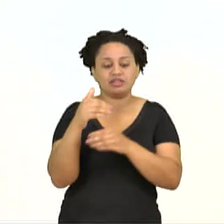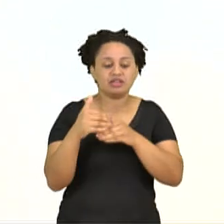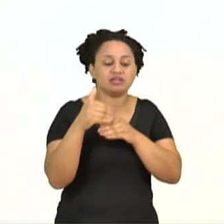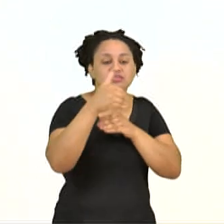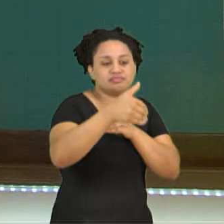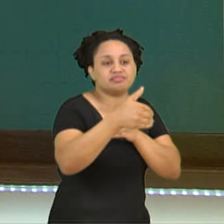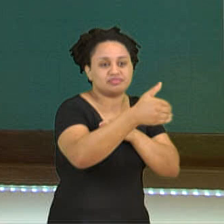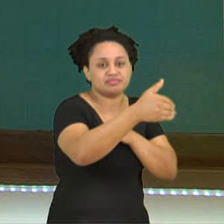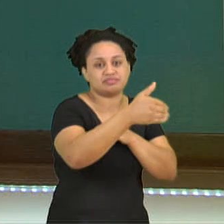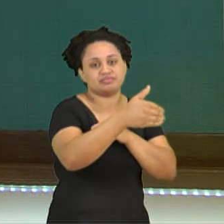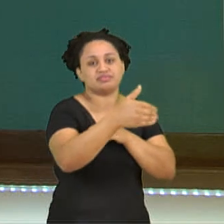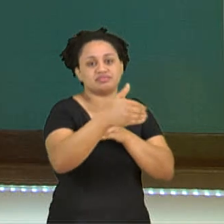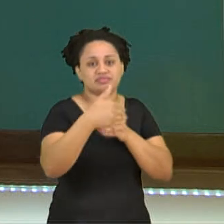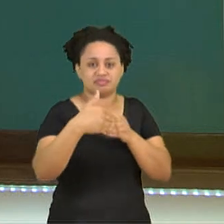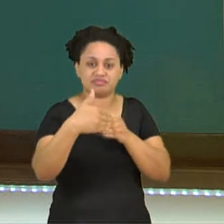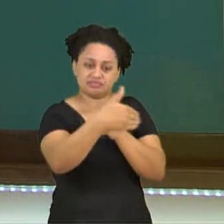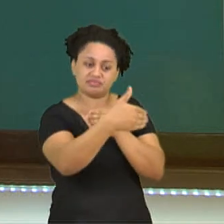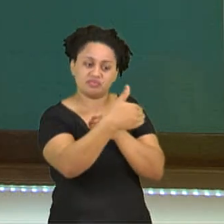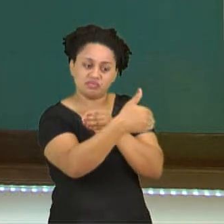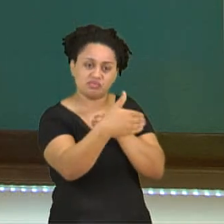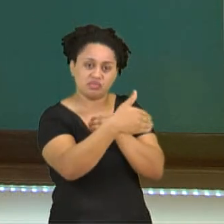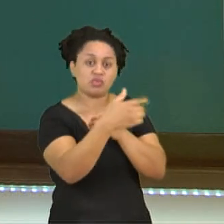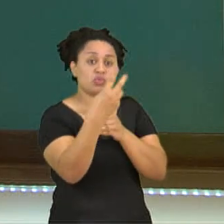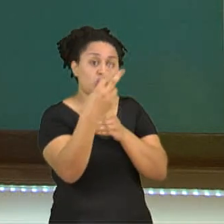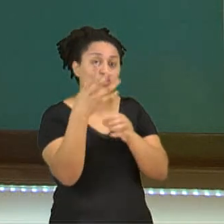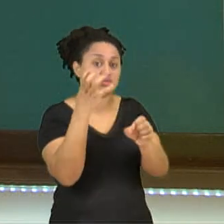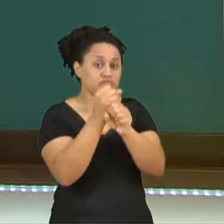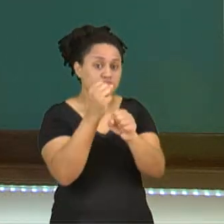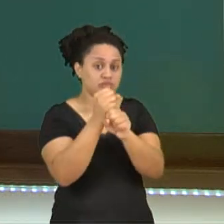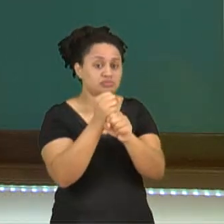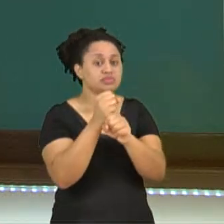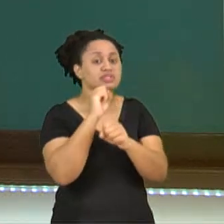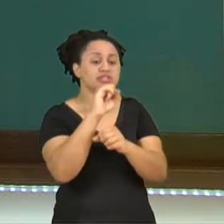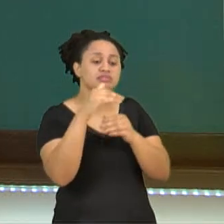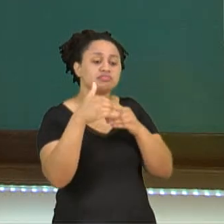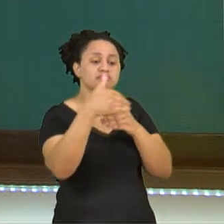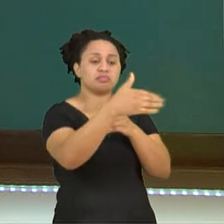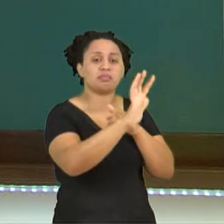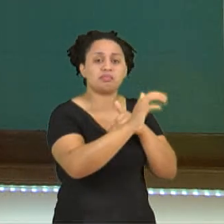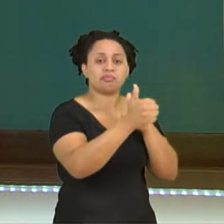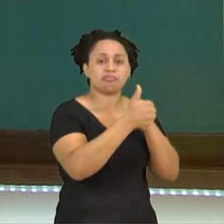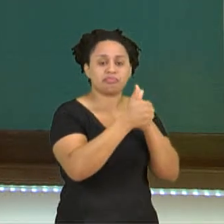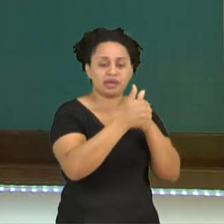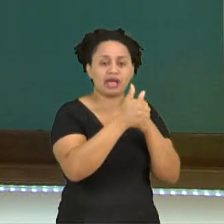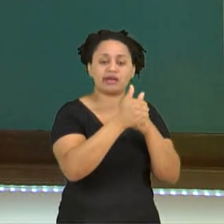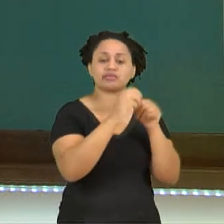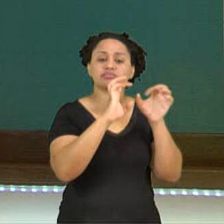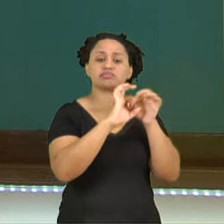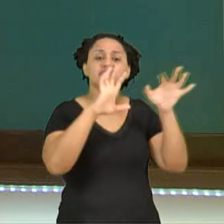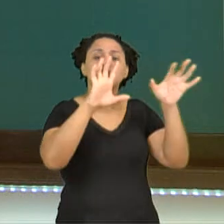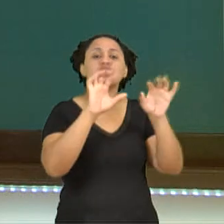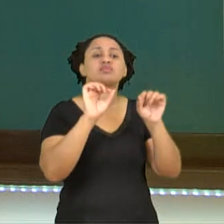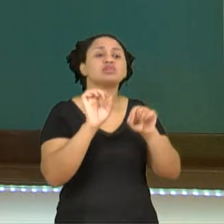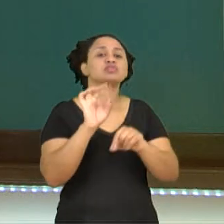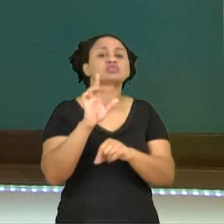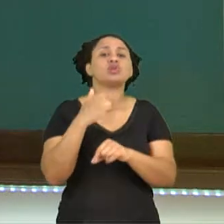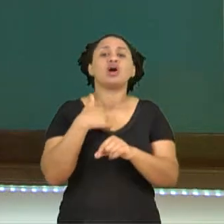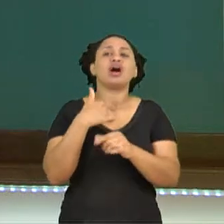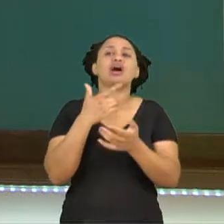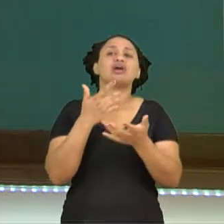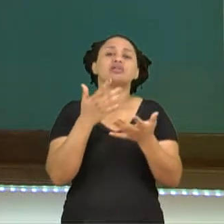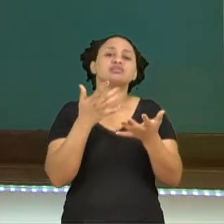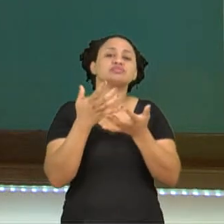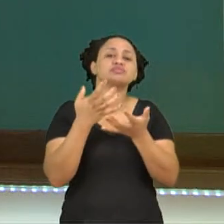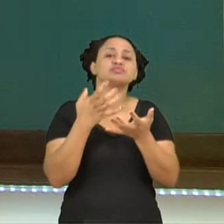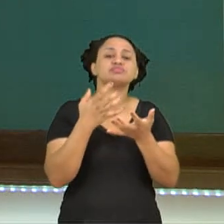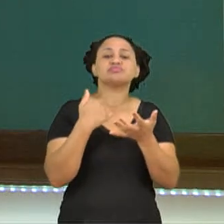pouquinho à frente dessa linha dos 3 pontos, 2 pontos. E no lance livre, é como se fosse a penalidade